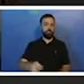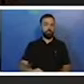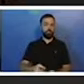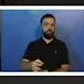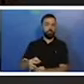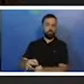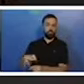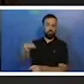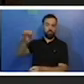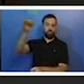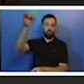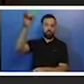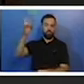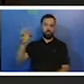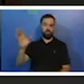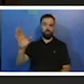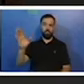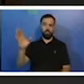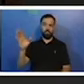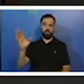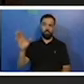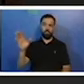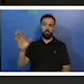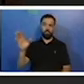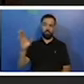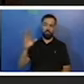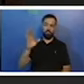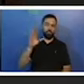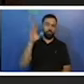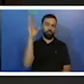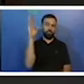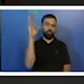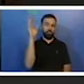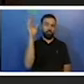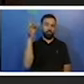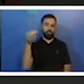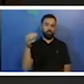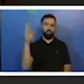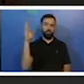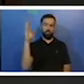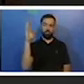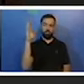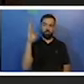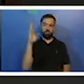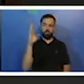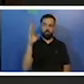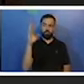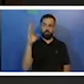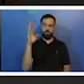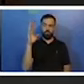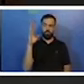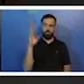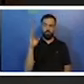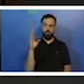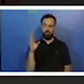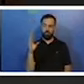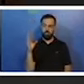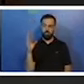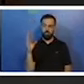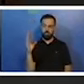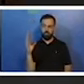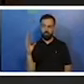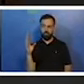bastão em alguma parte dele você vai soltar ele e vai tentar pegar um objeto no caso a